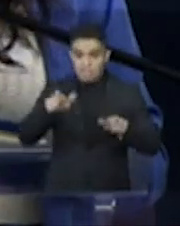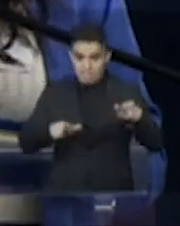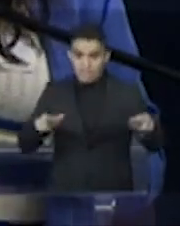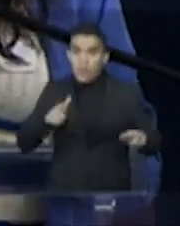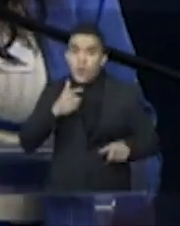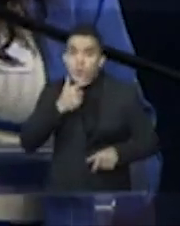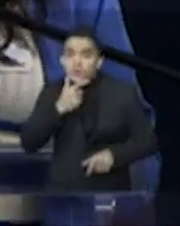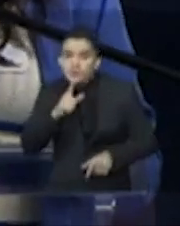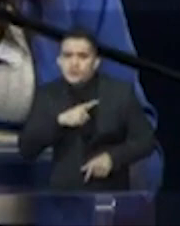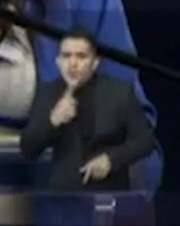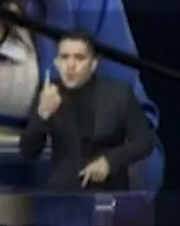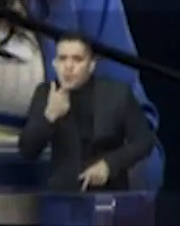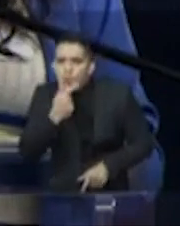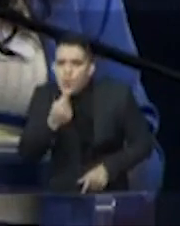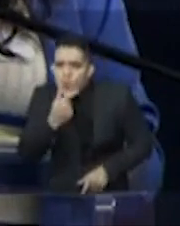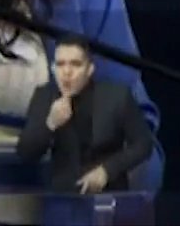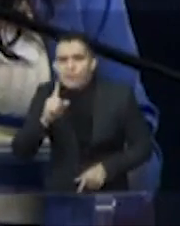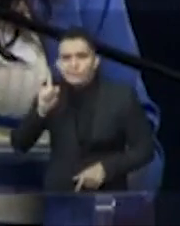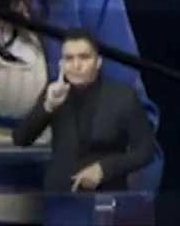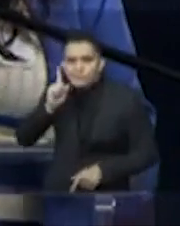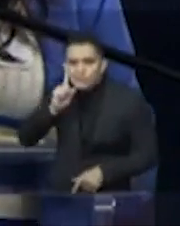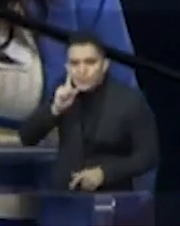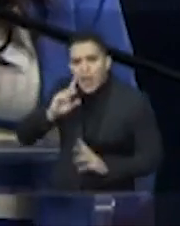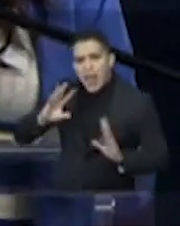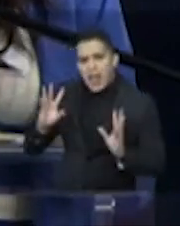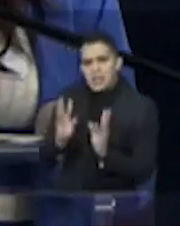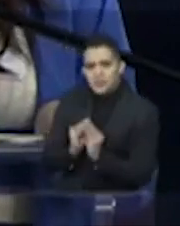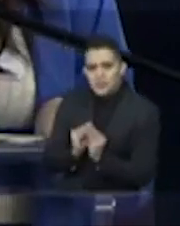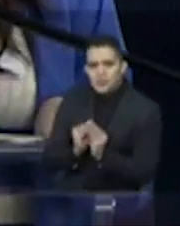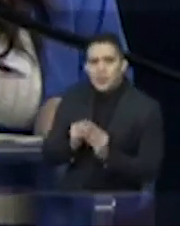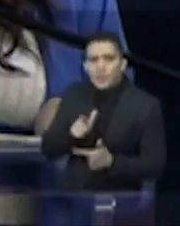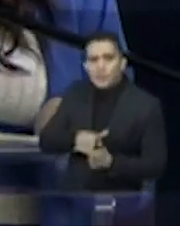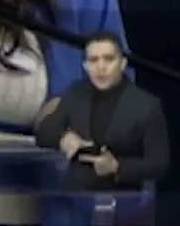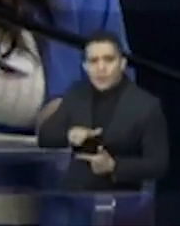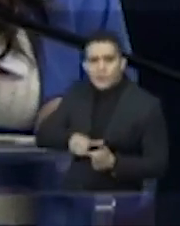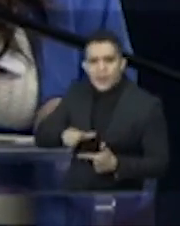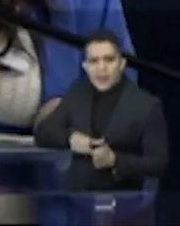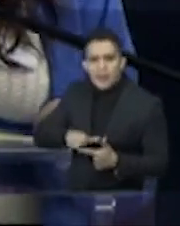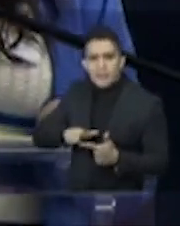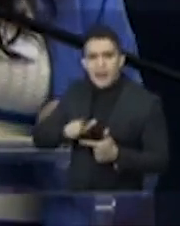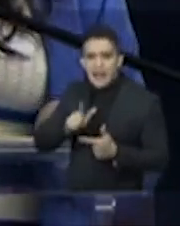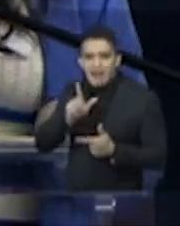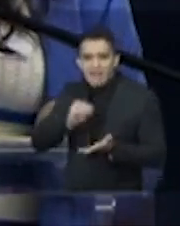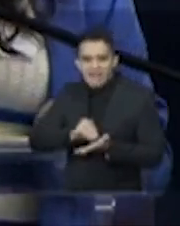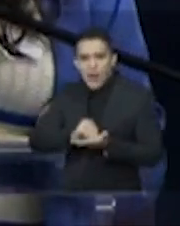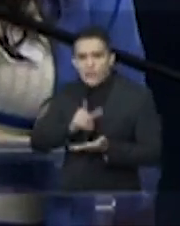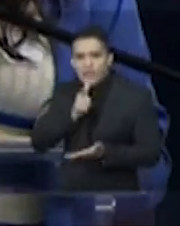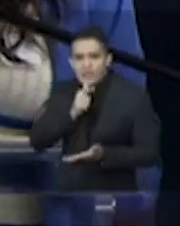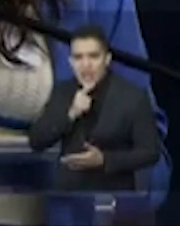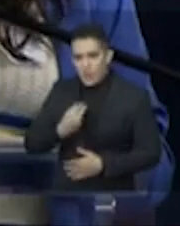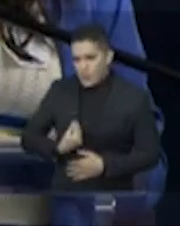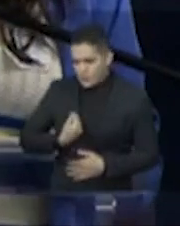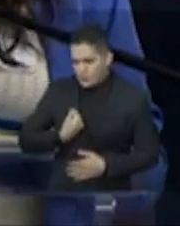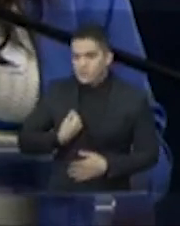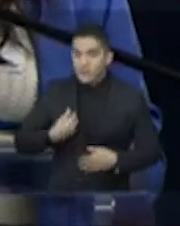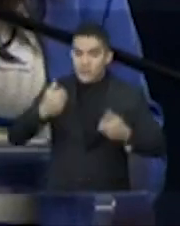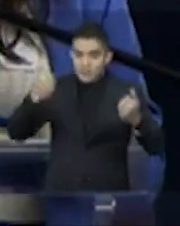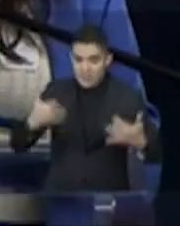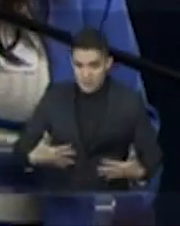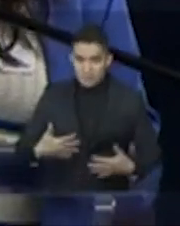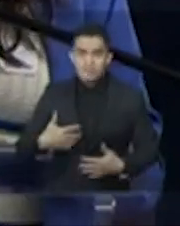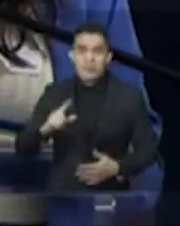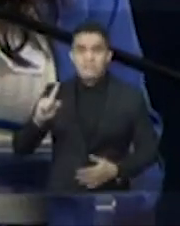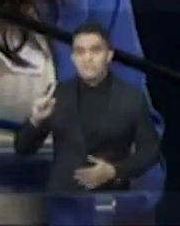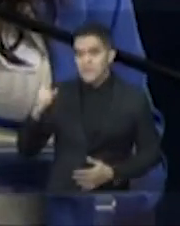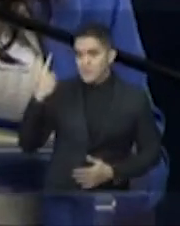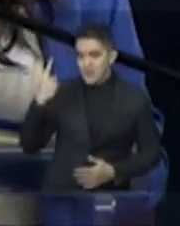violação diária de direitos resumiu perfeitamente a crise hídrica e sanitária que vivemos. Ele disse: "Contam que, da primeira